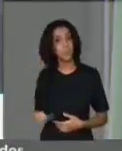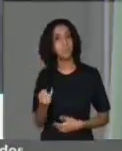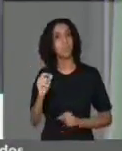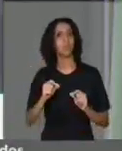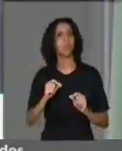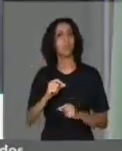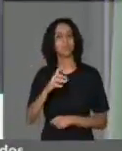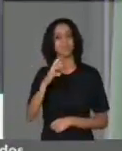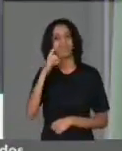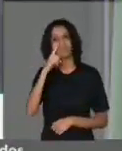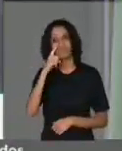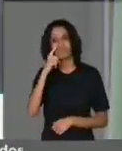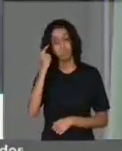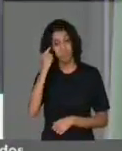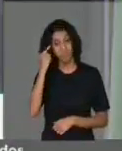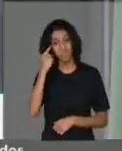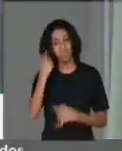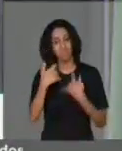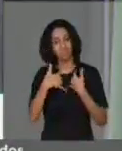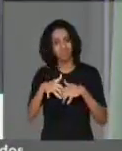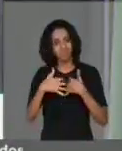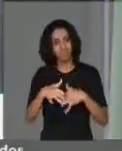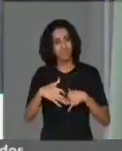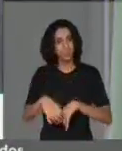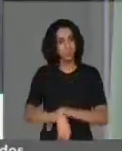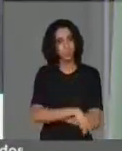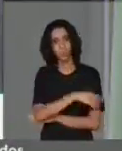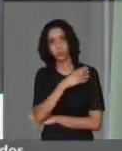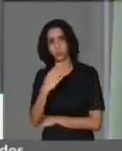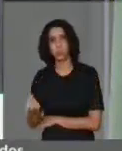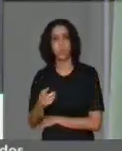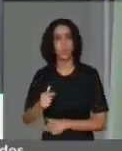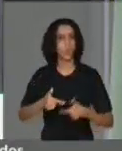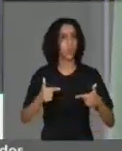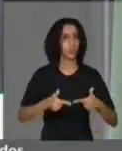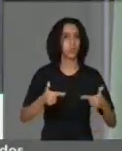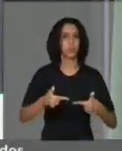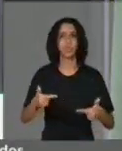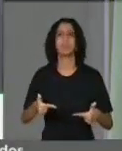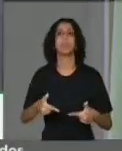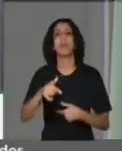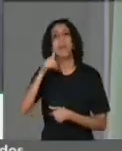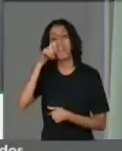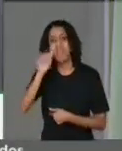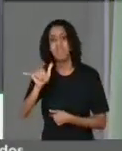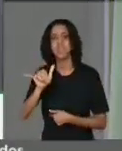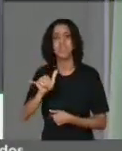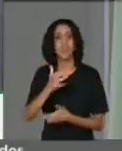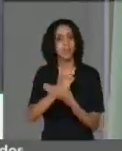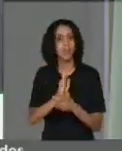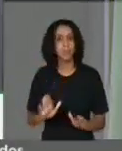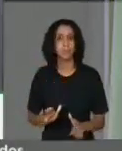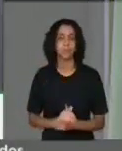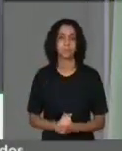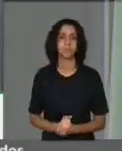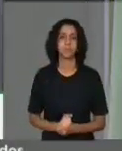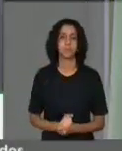nossa luta seja diuturna, permanente, para que eles não ocorram mais. Agradeço,